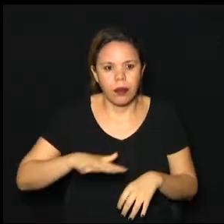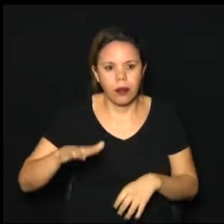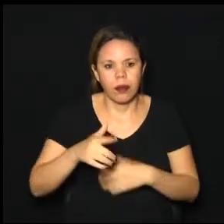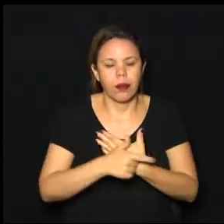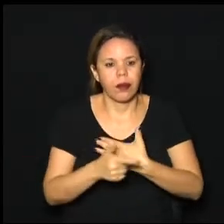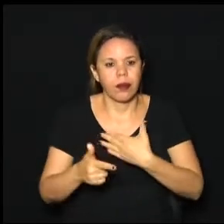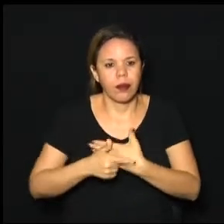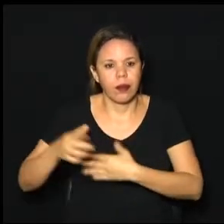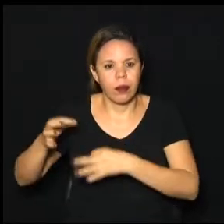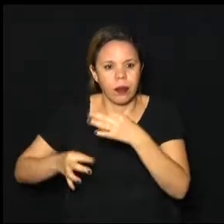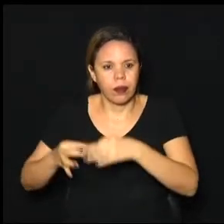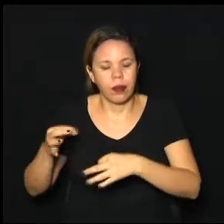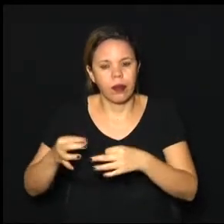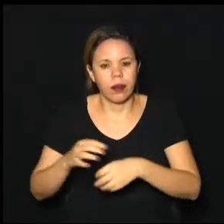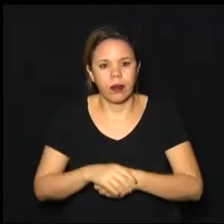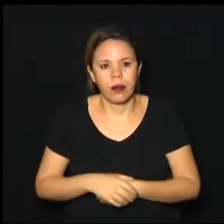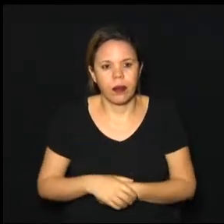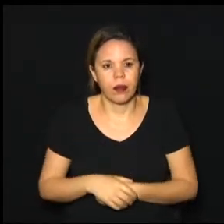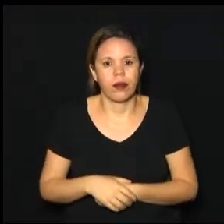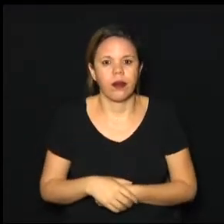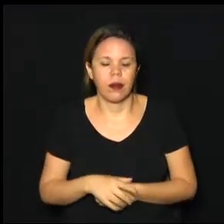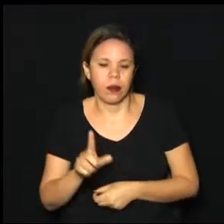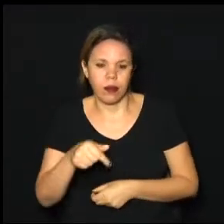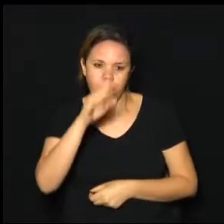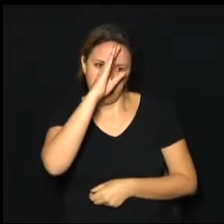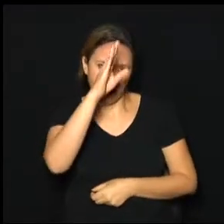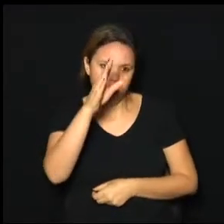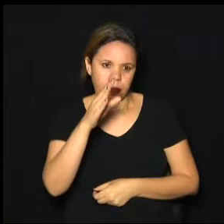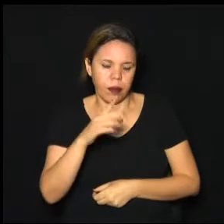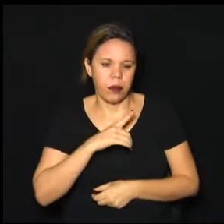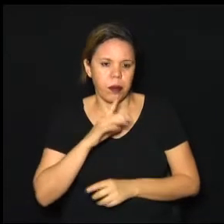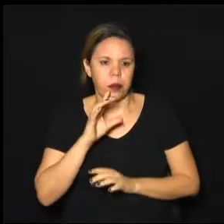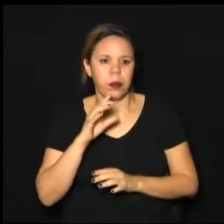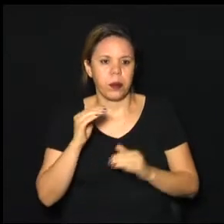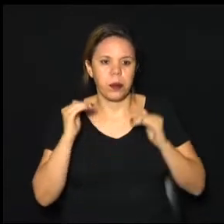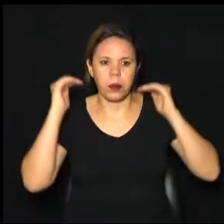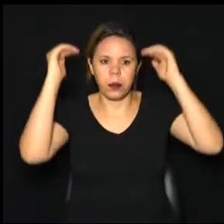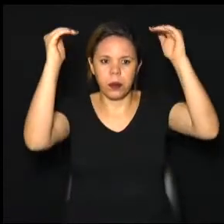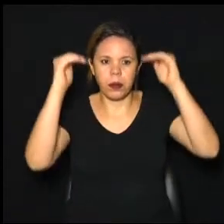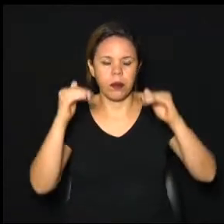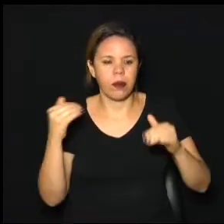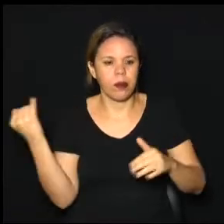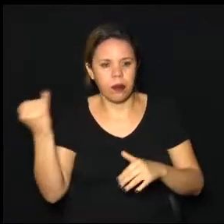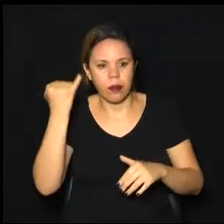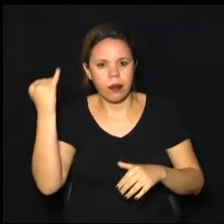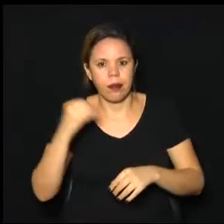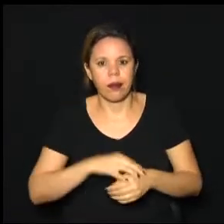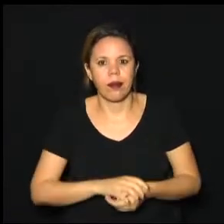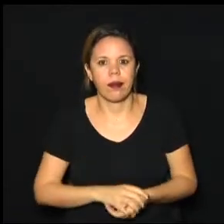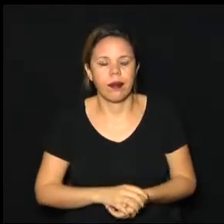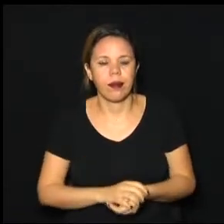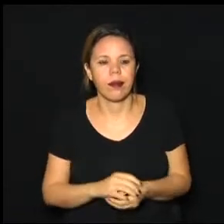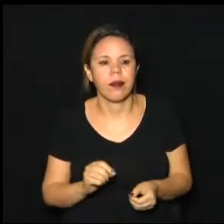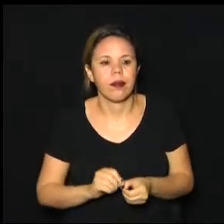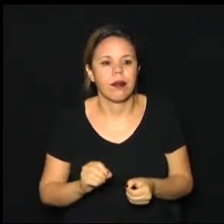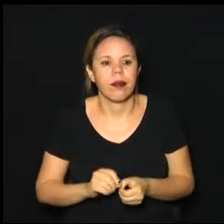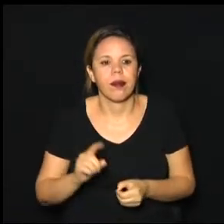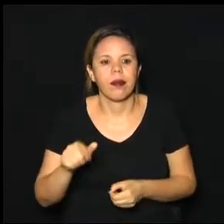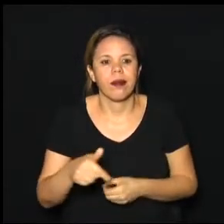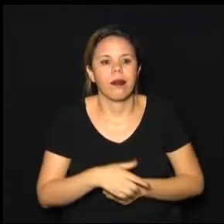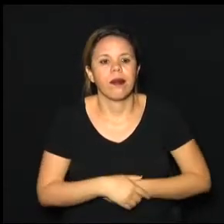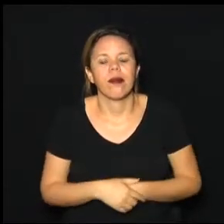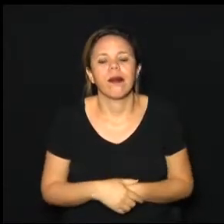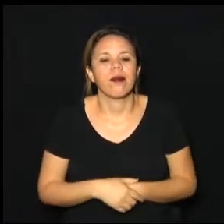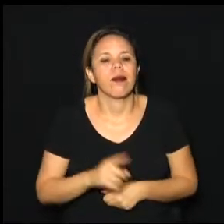papel do jurídico nas convenções ele é fundamental, ele é preponderante, ele é indispensável. Feito isso, vem